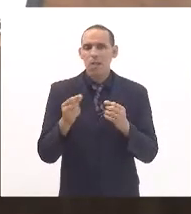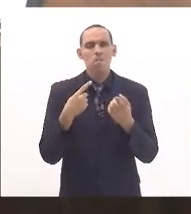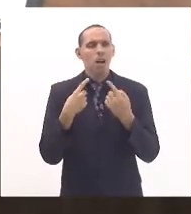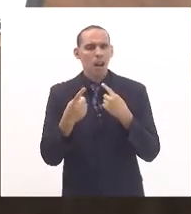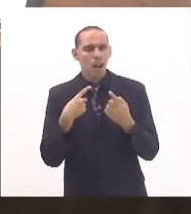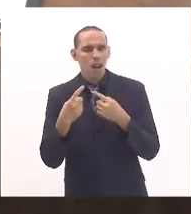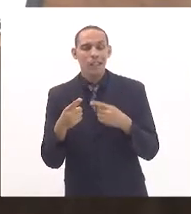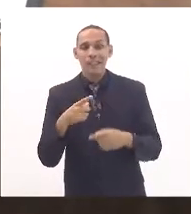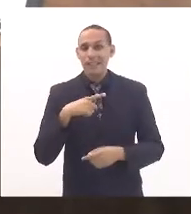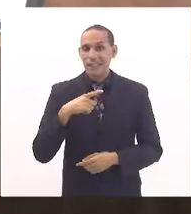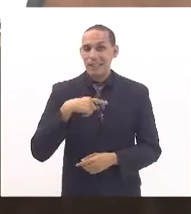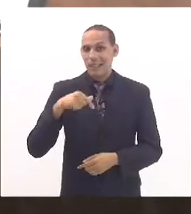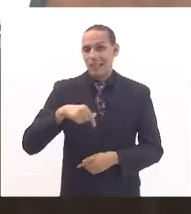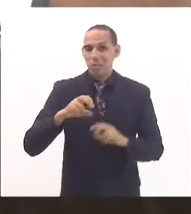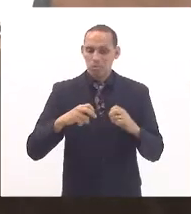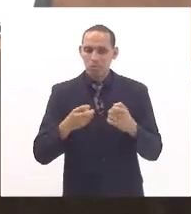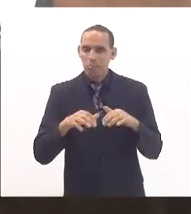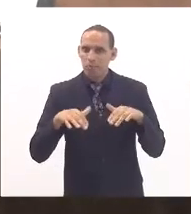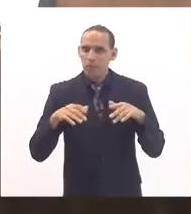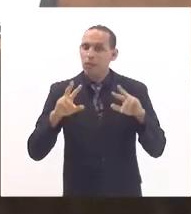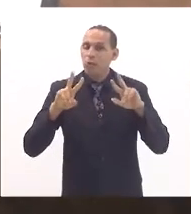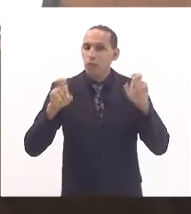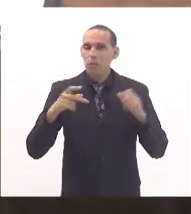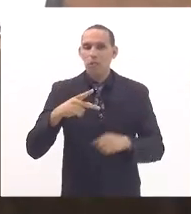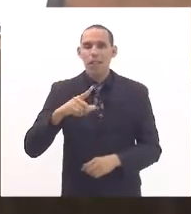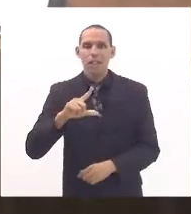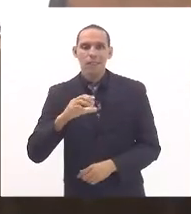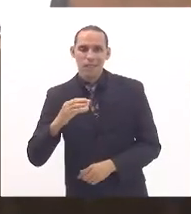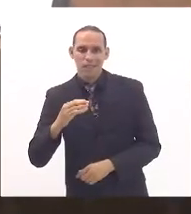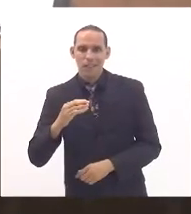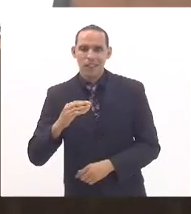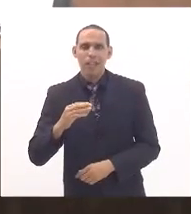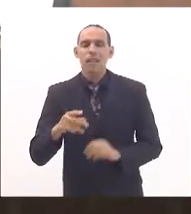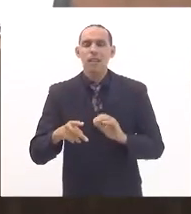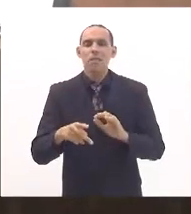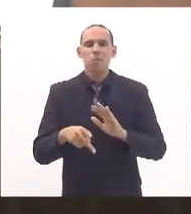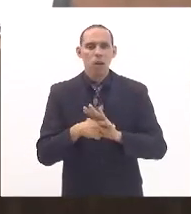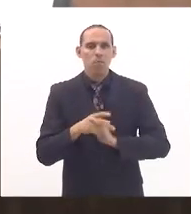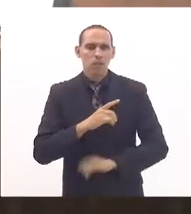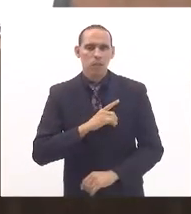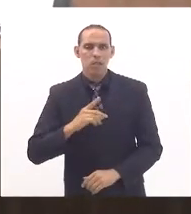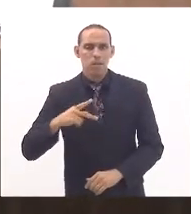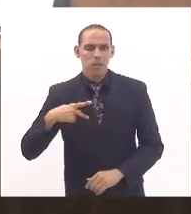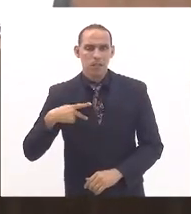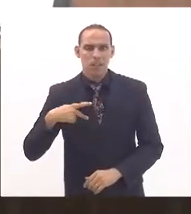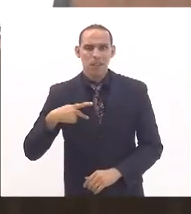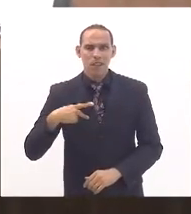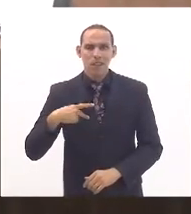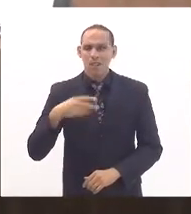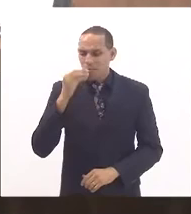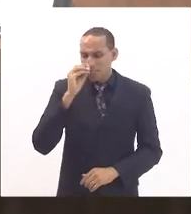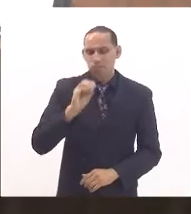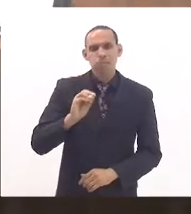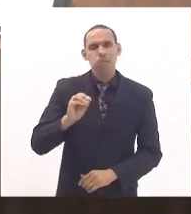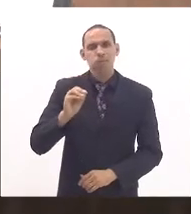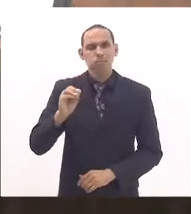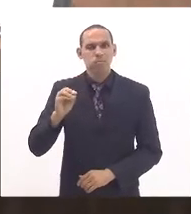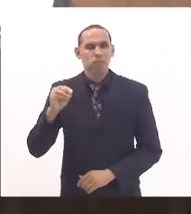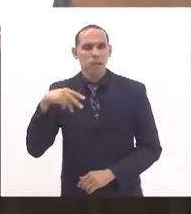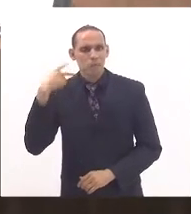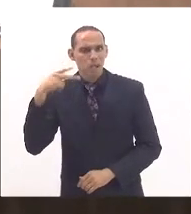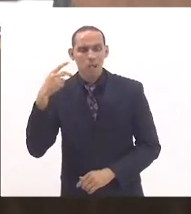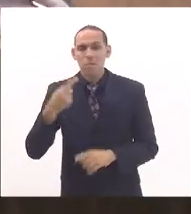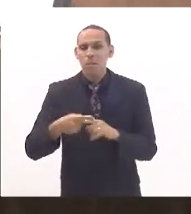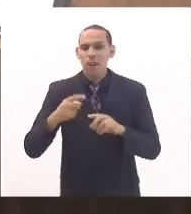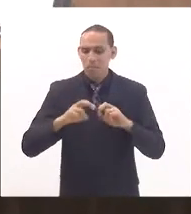tem acontecido aqui em plenário sobre esse PLC da Defensoria é um desrespeito com o Parlamento. Esse debate não tem que acontecer